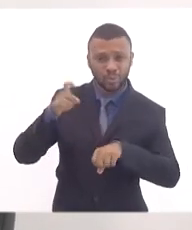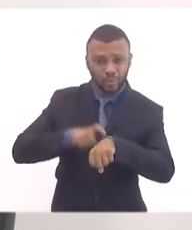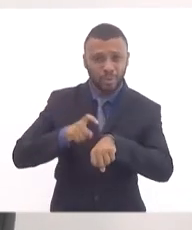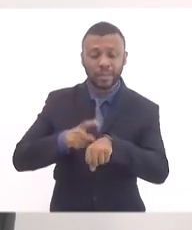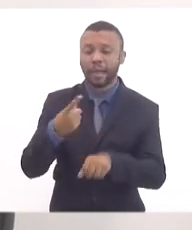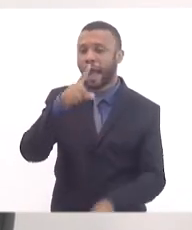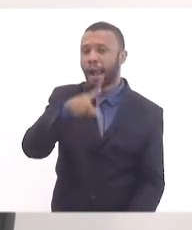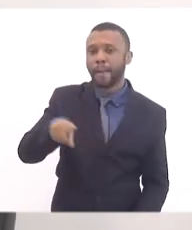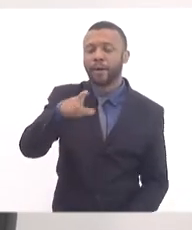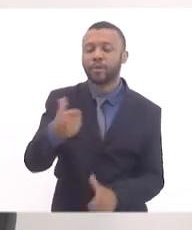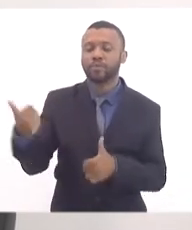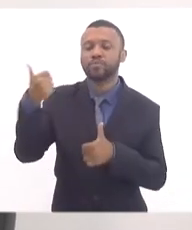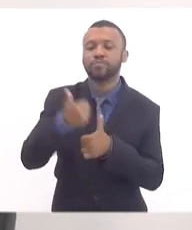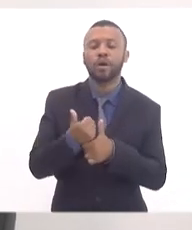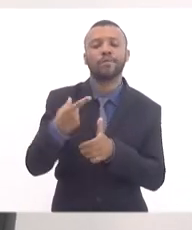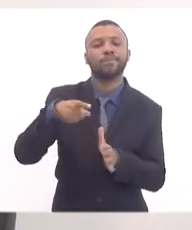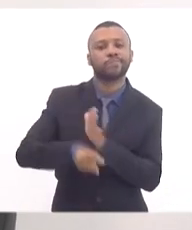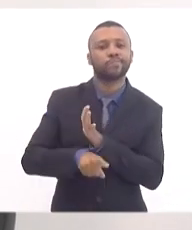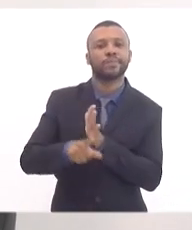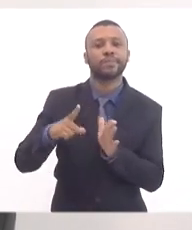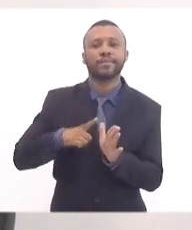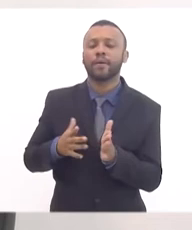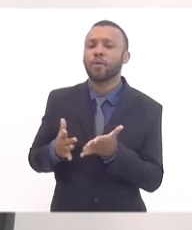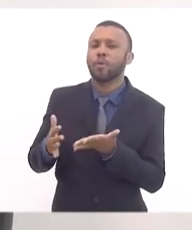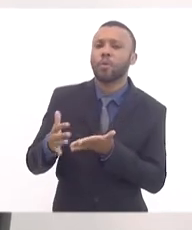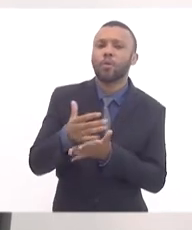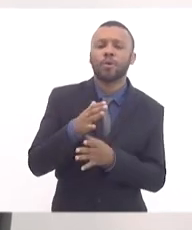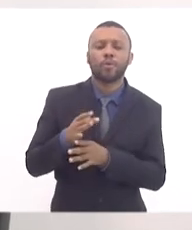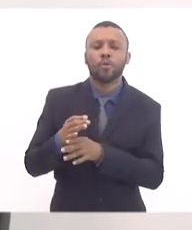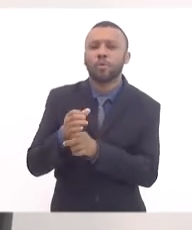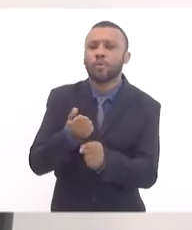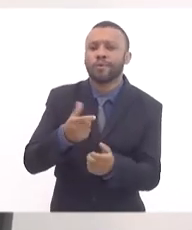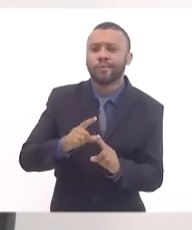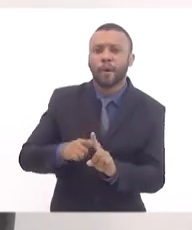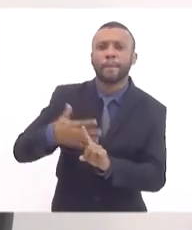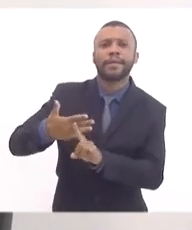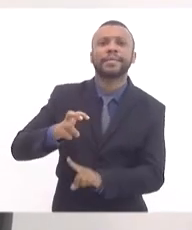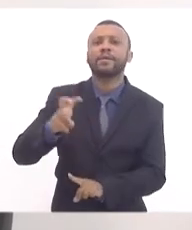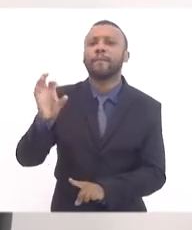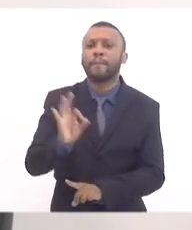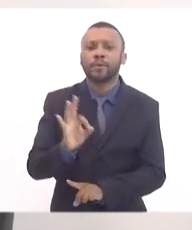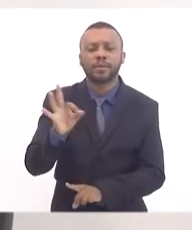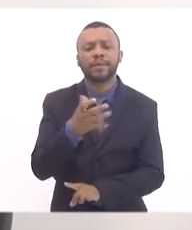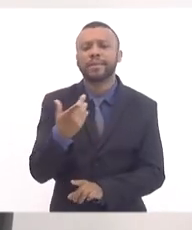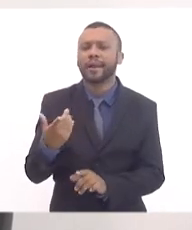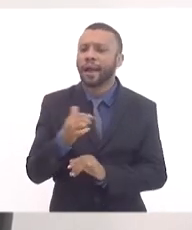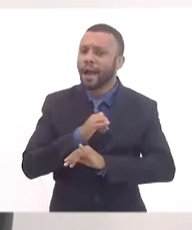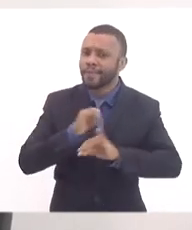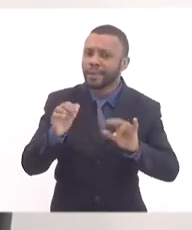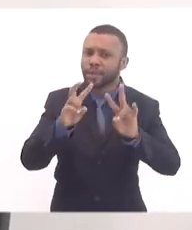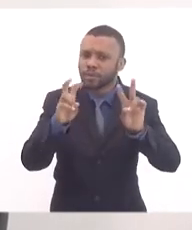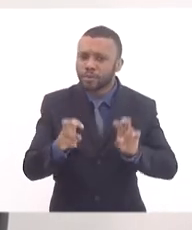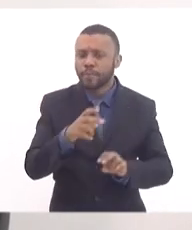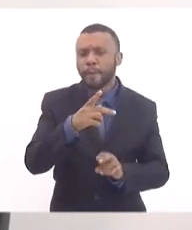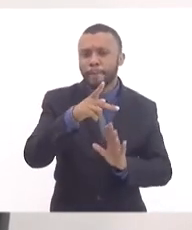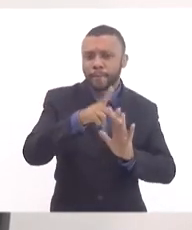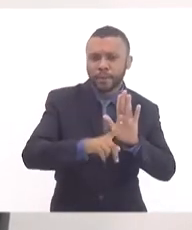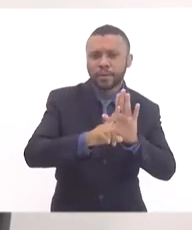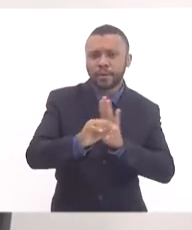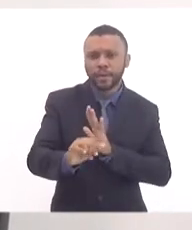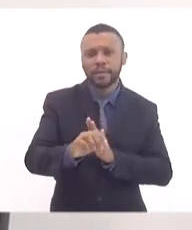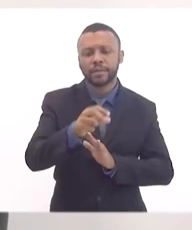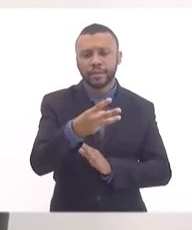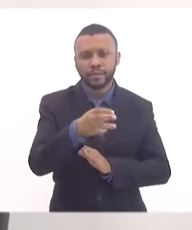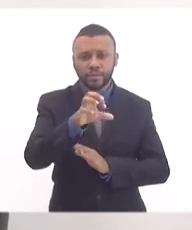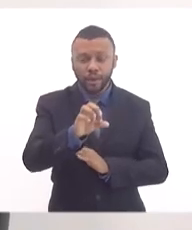tributária O que houve foi um aumento na arrecadação e cinco porcento E aí queria registrar o meu pl390 cinco que